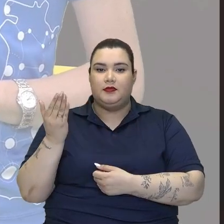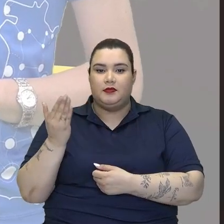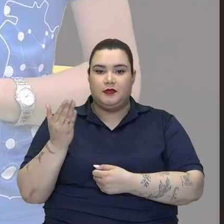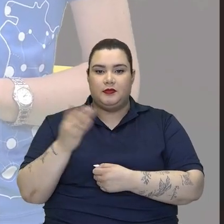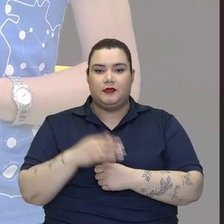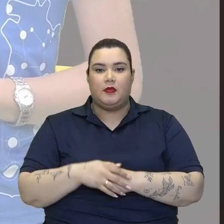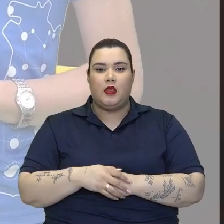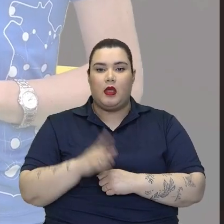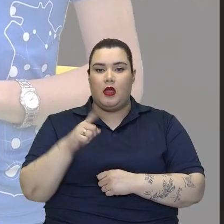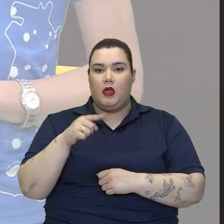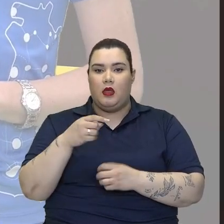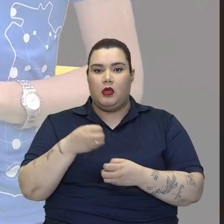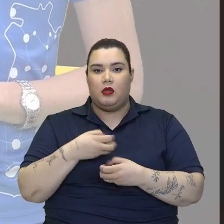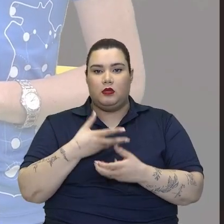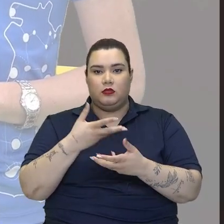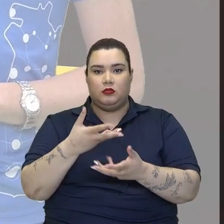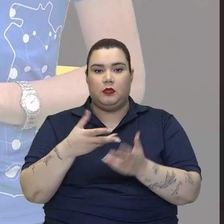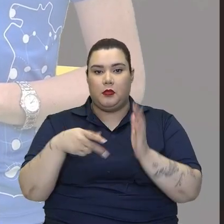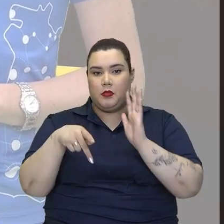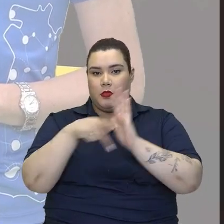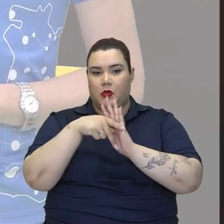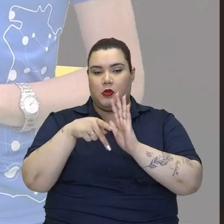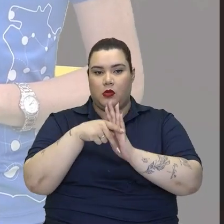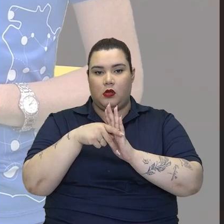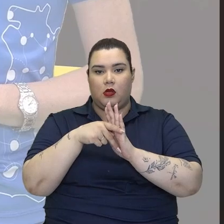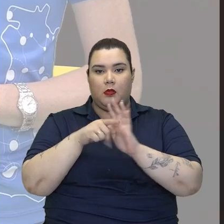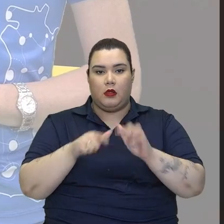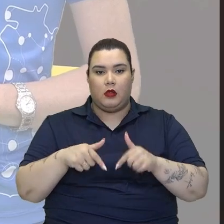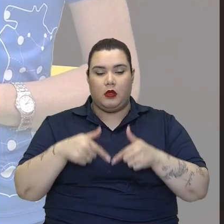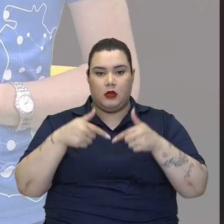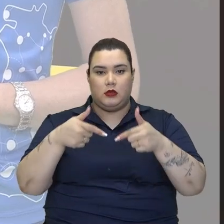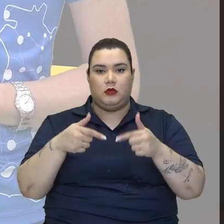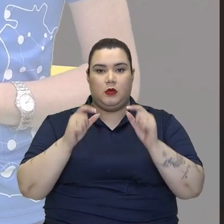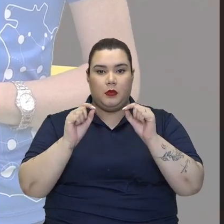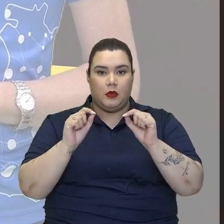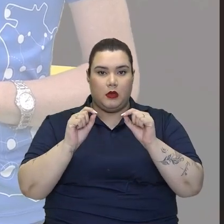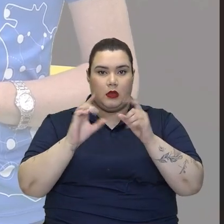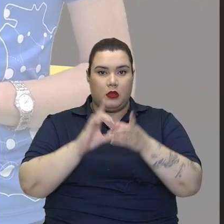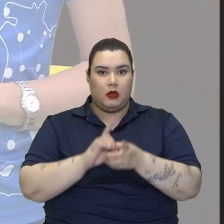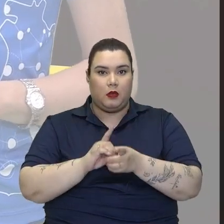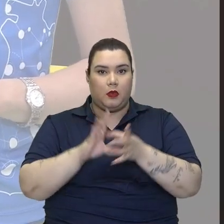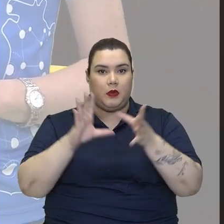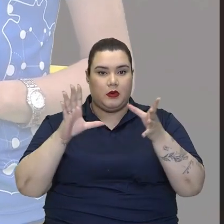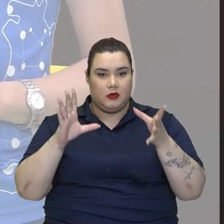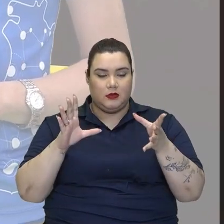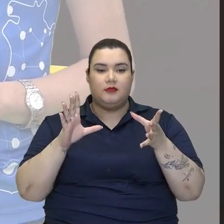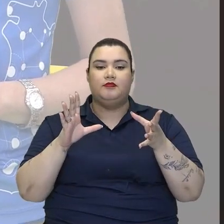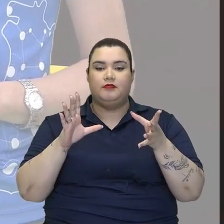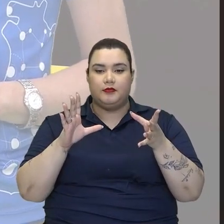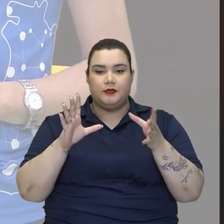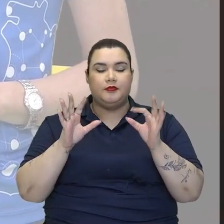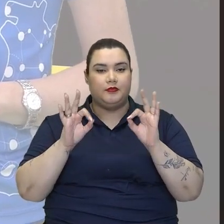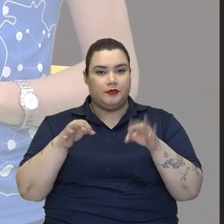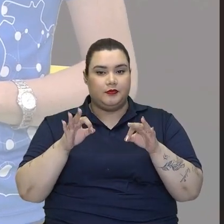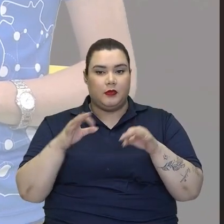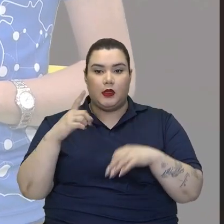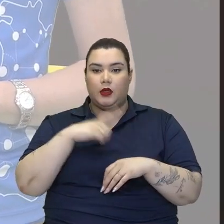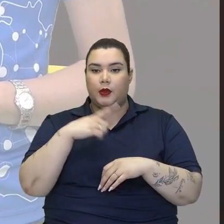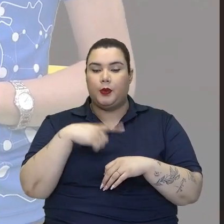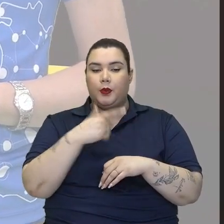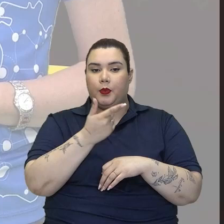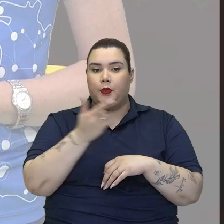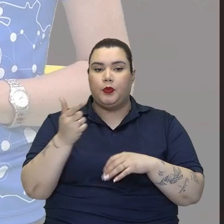uma expressão concreta do exercício da democracia. Tem uma outra questão que